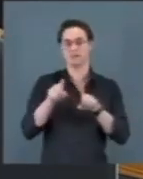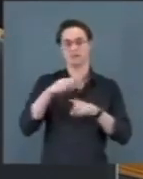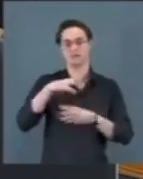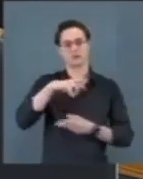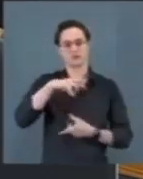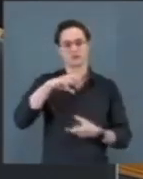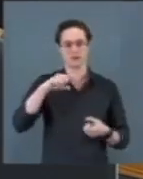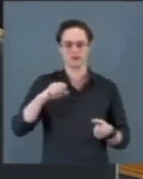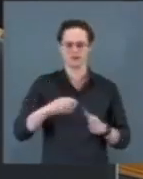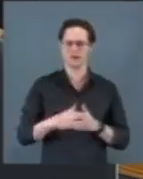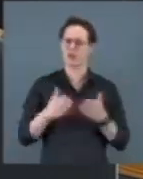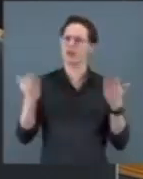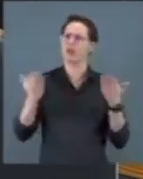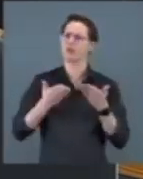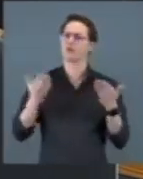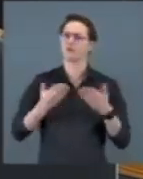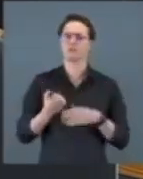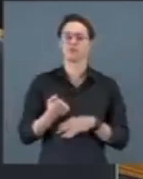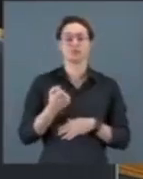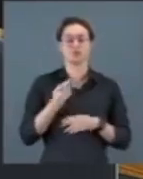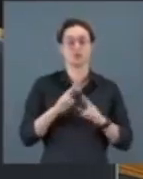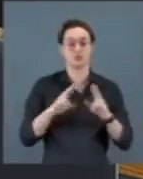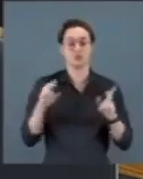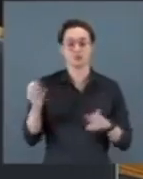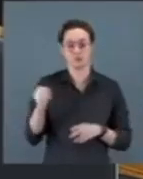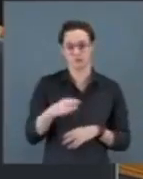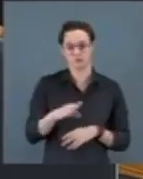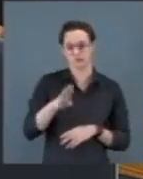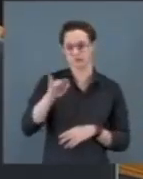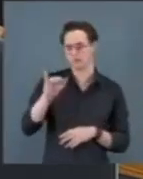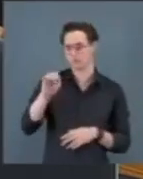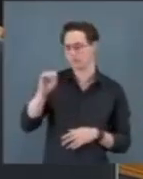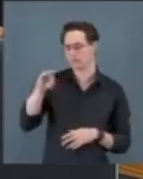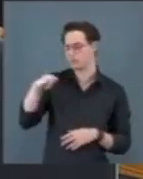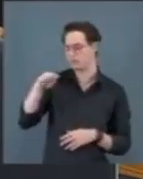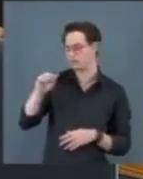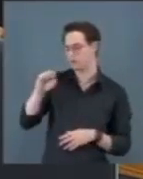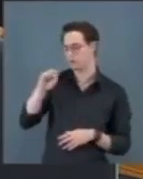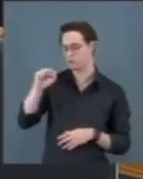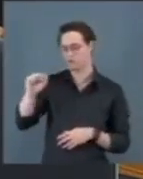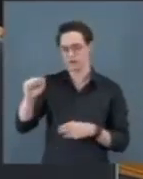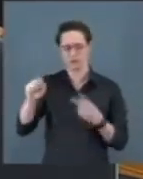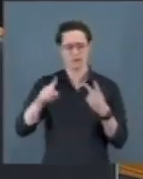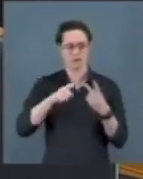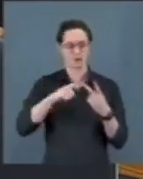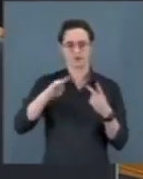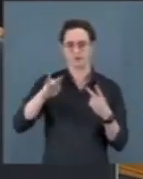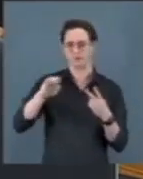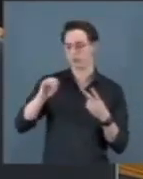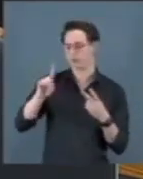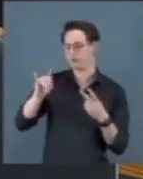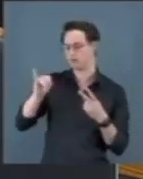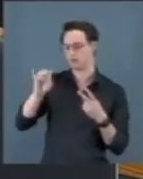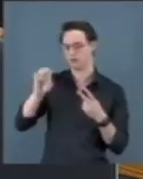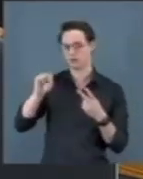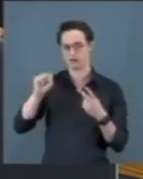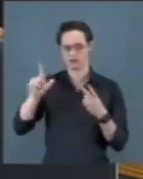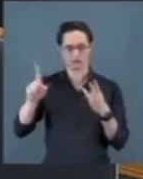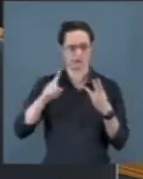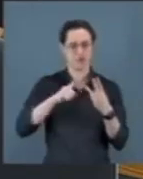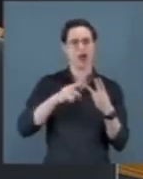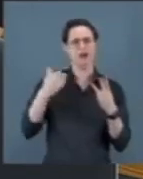nova. Quer dizer, além da biomassa, do biodiesel, do etanol, vem agora o hidrogênio